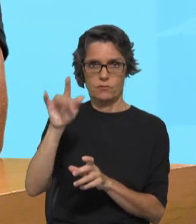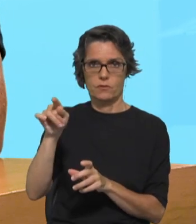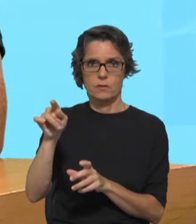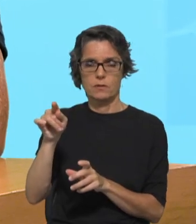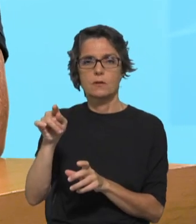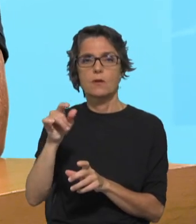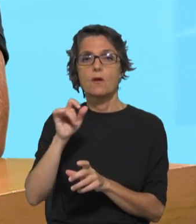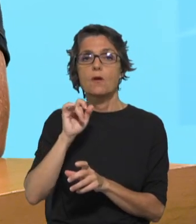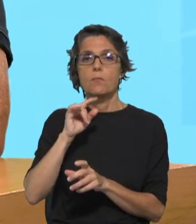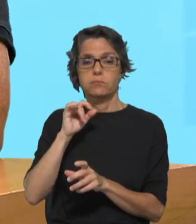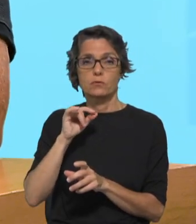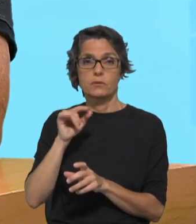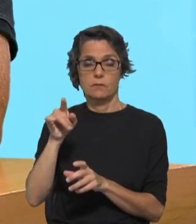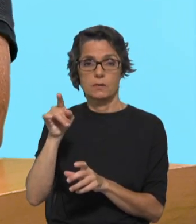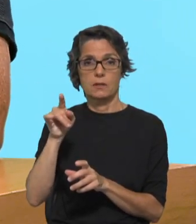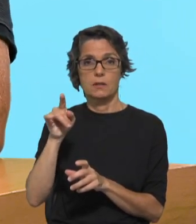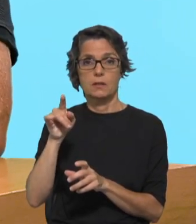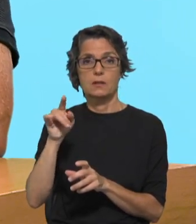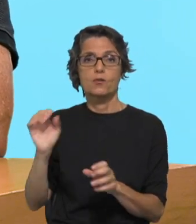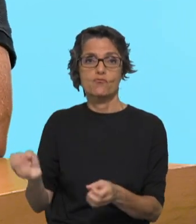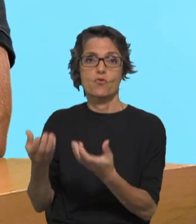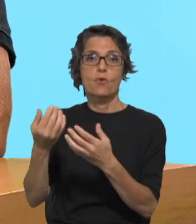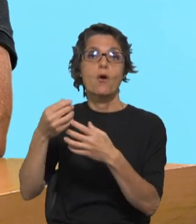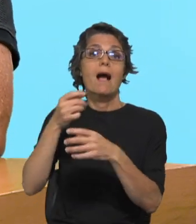podem salvar-se, digamos assim, desde que